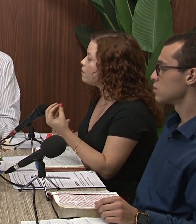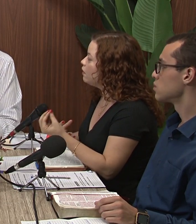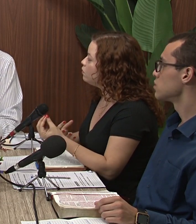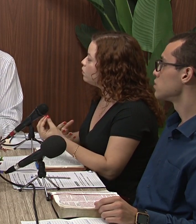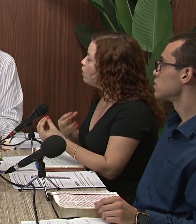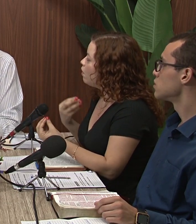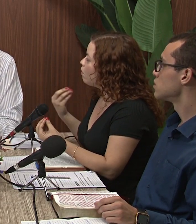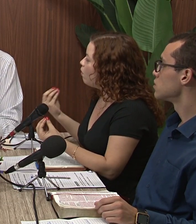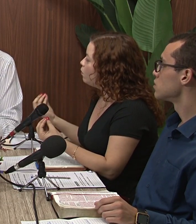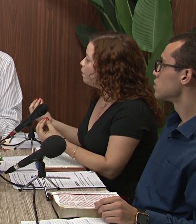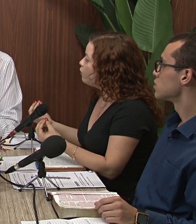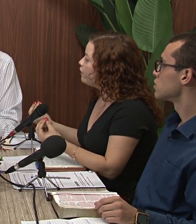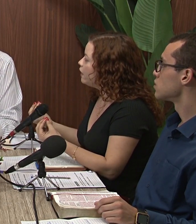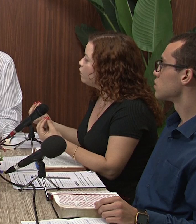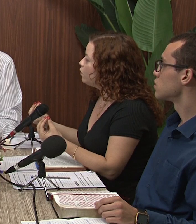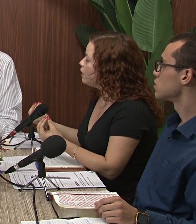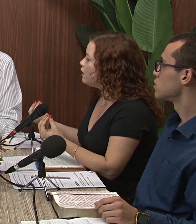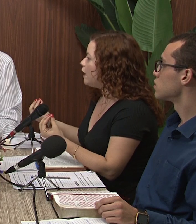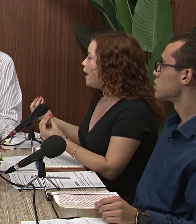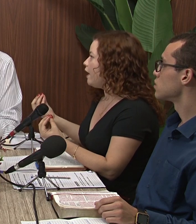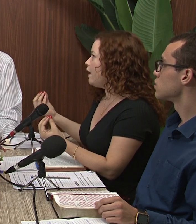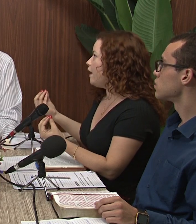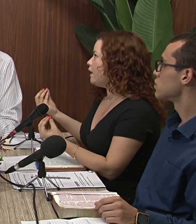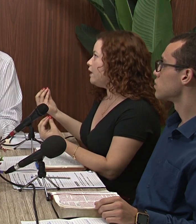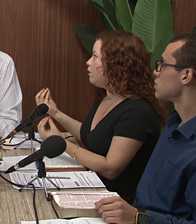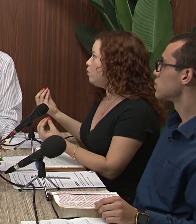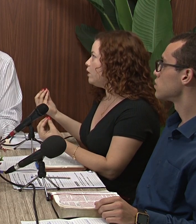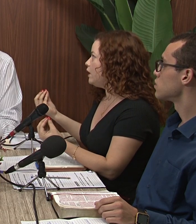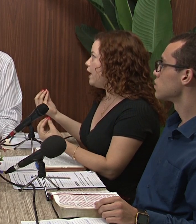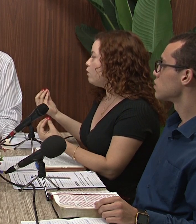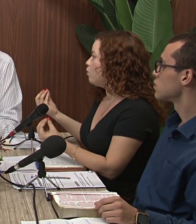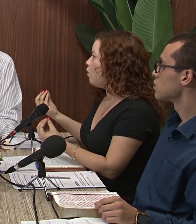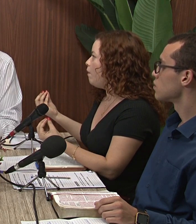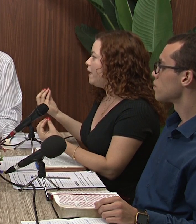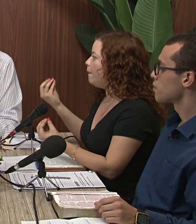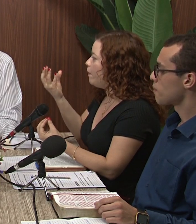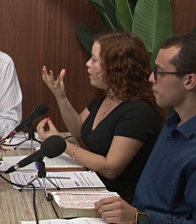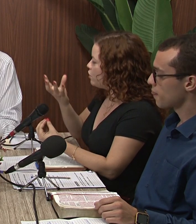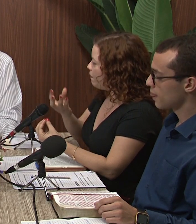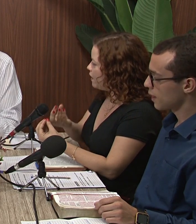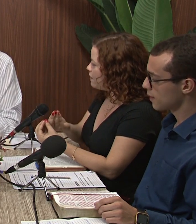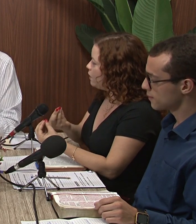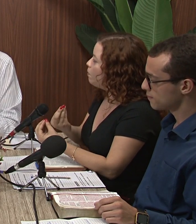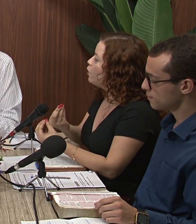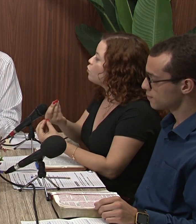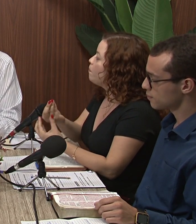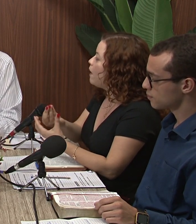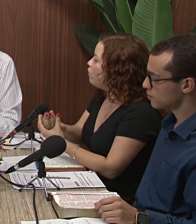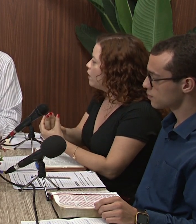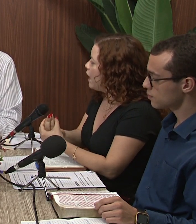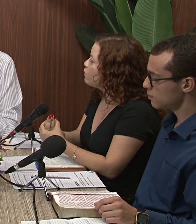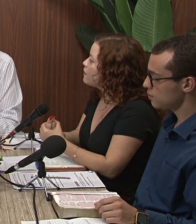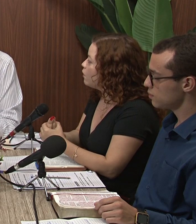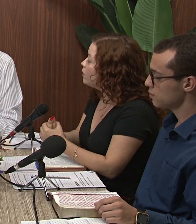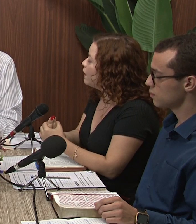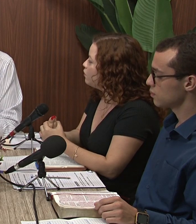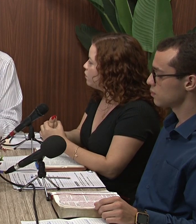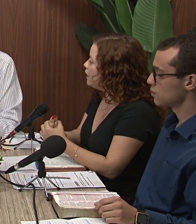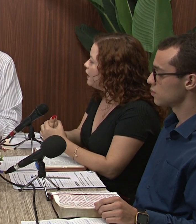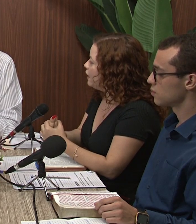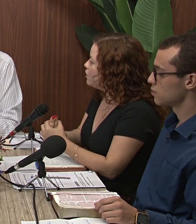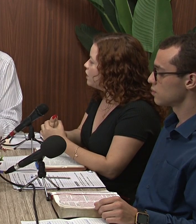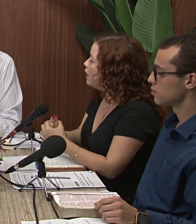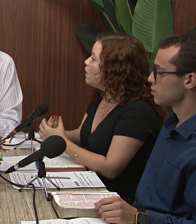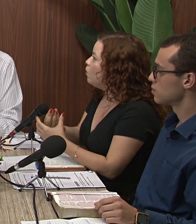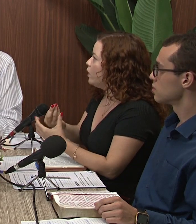mistura do santo com o profano. E aquilo que é do homem não pode aparecer, não pode tomar o lugar do Senhor dentro